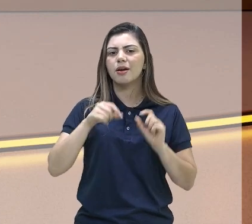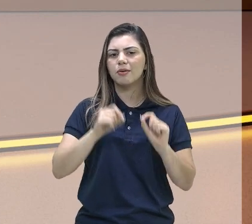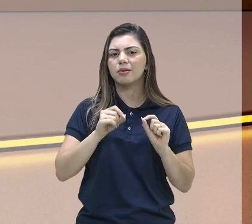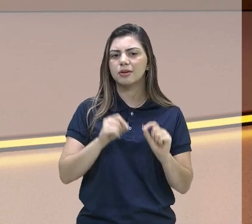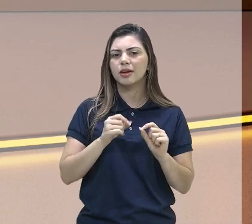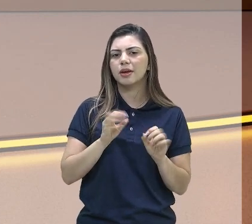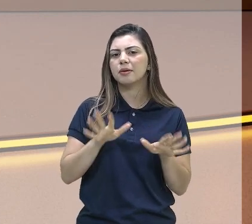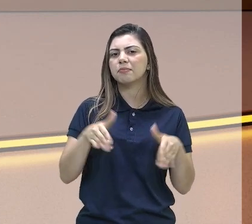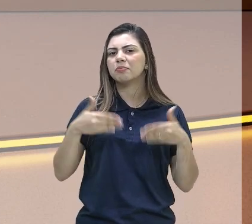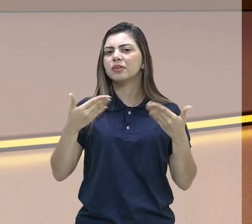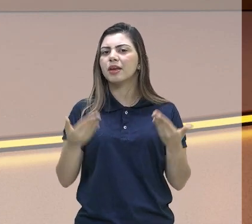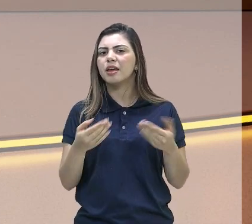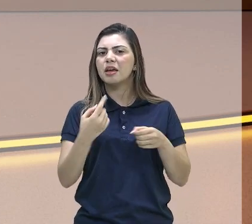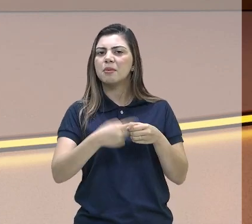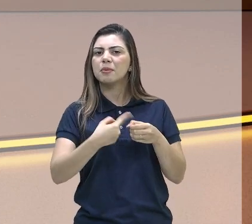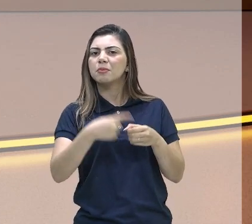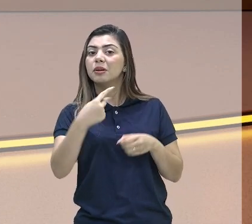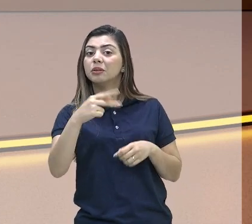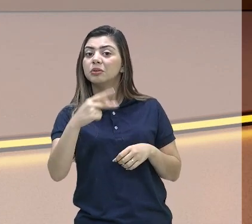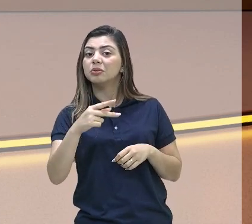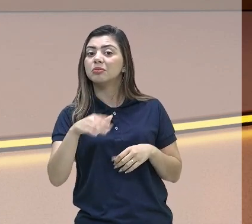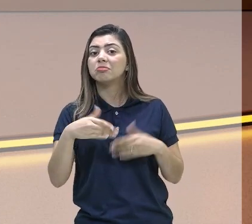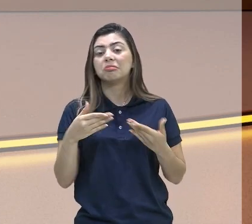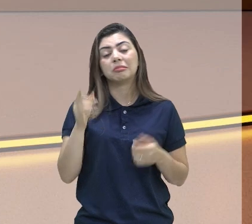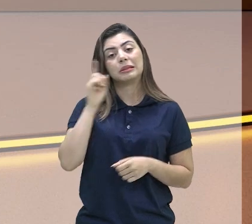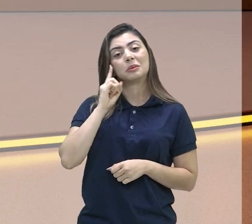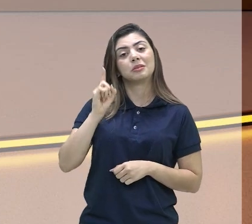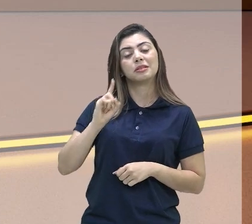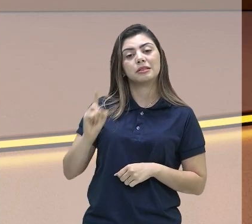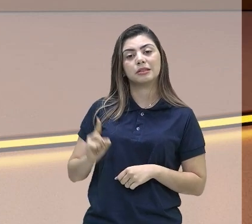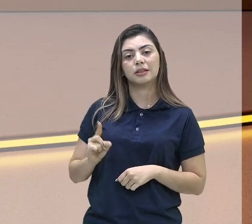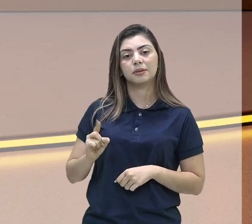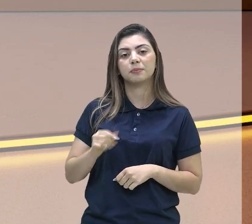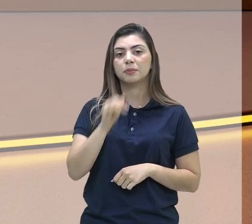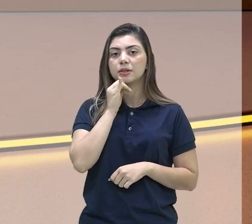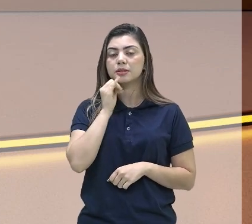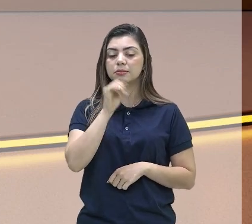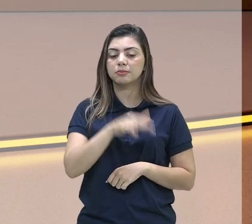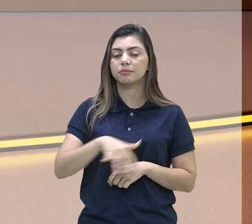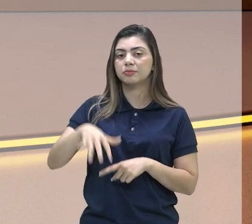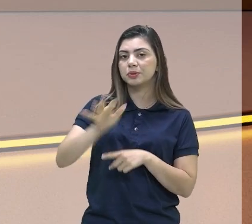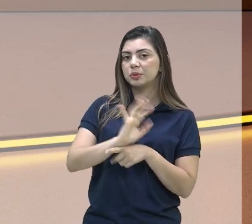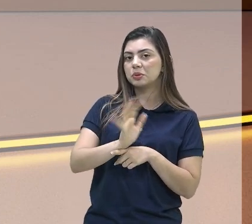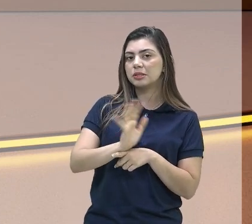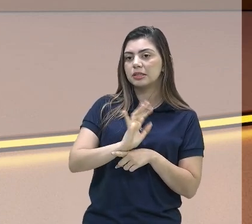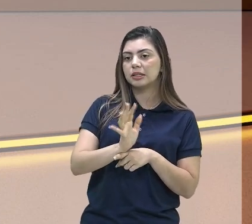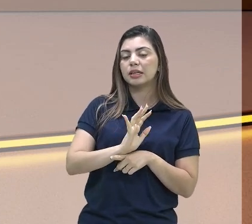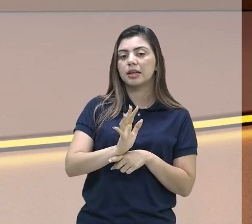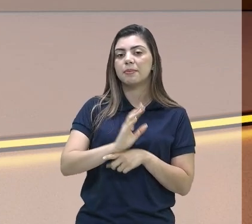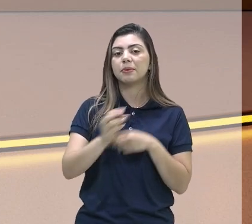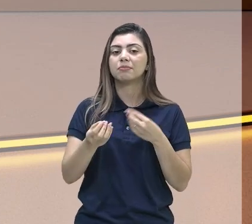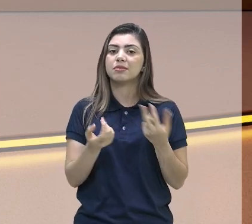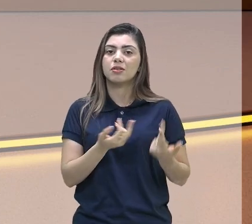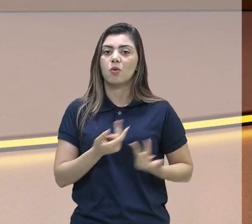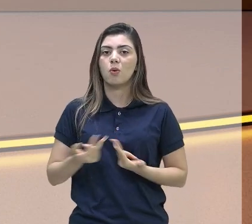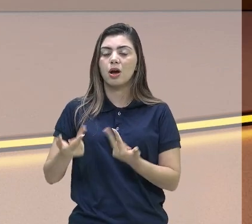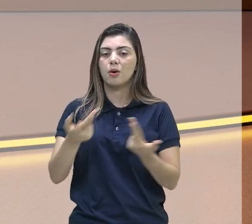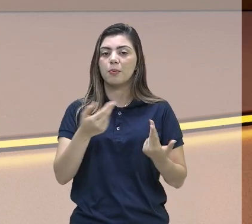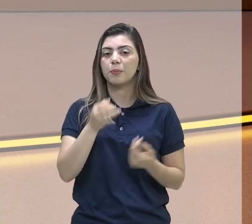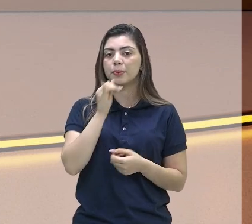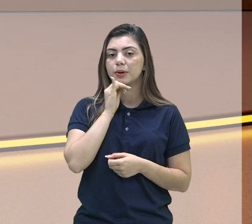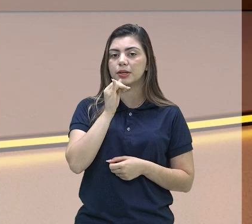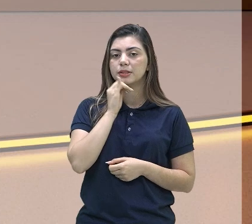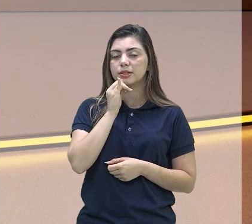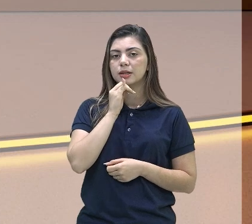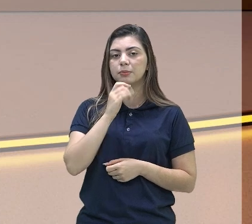comunitário aí na sua comunidade? Não sei. O cinema, ele também faz isso. Ele traz aqui